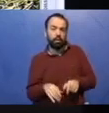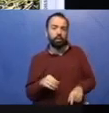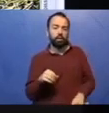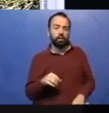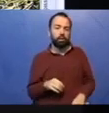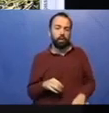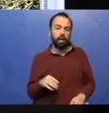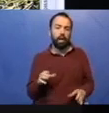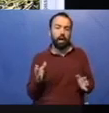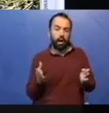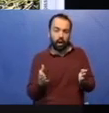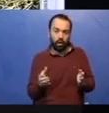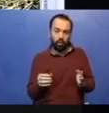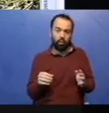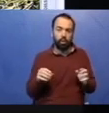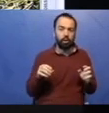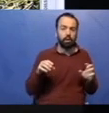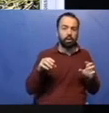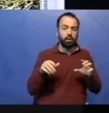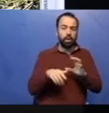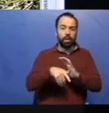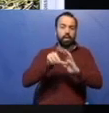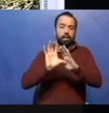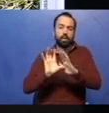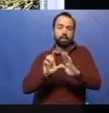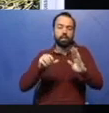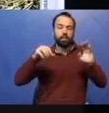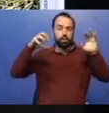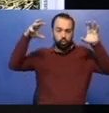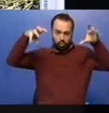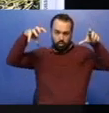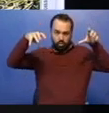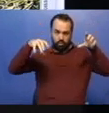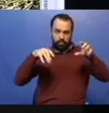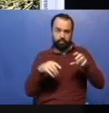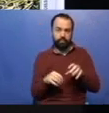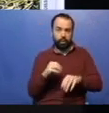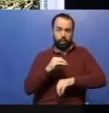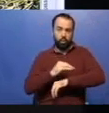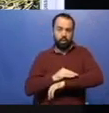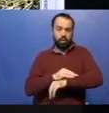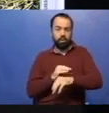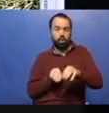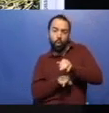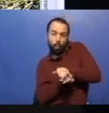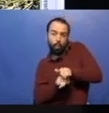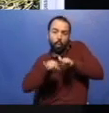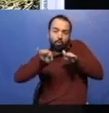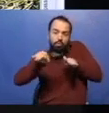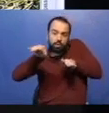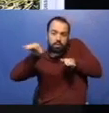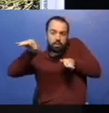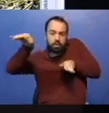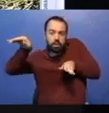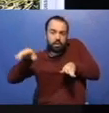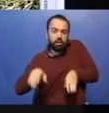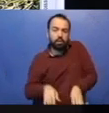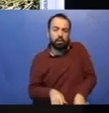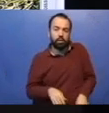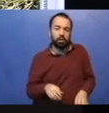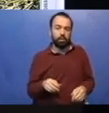úmido, está prestes a chover, essa turma se anima e ó, sai dos